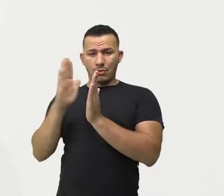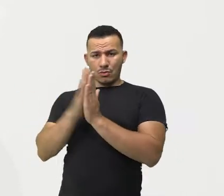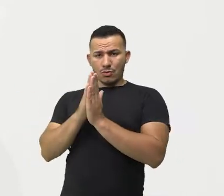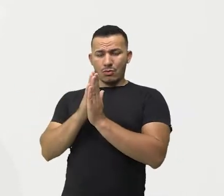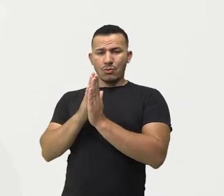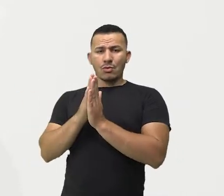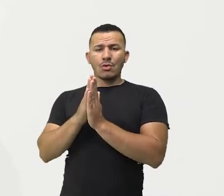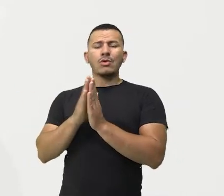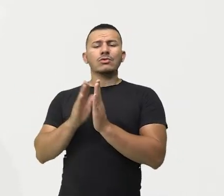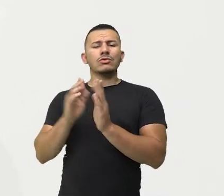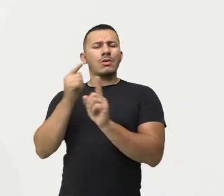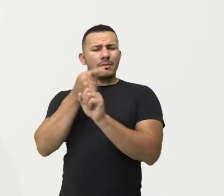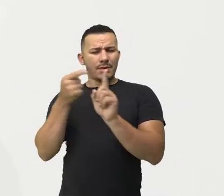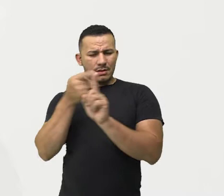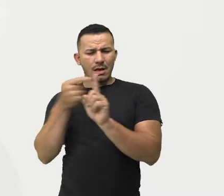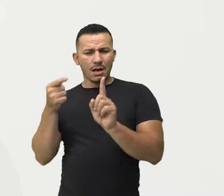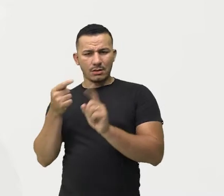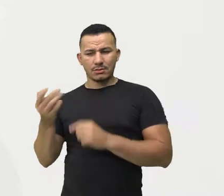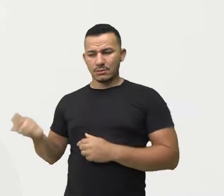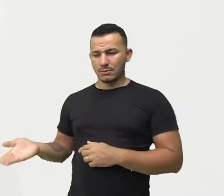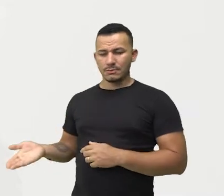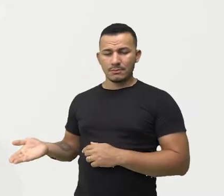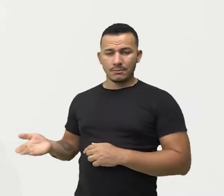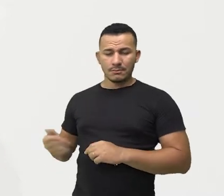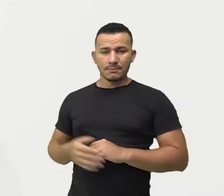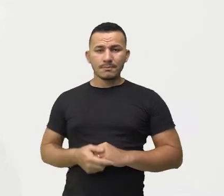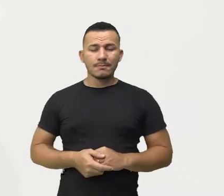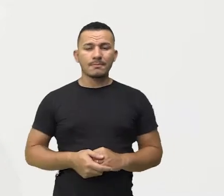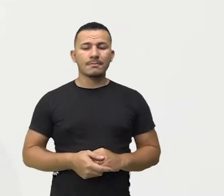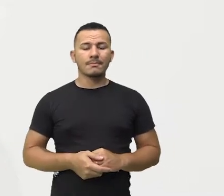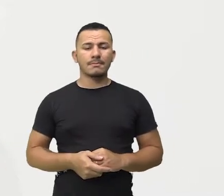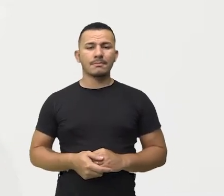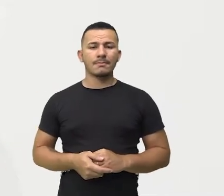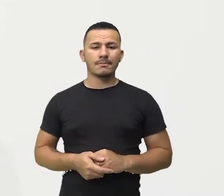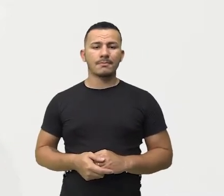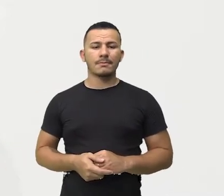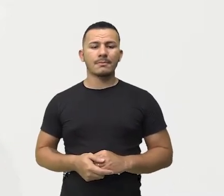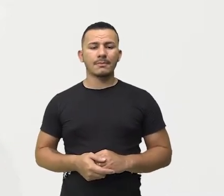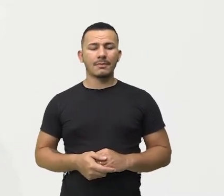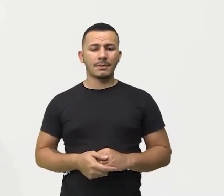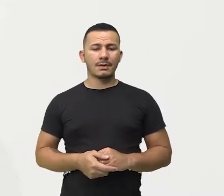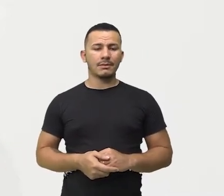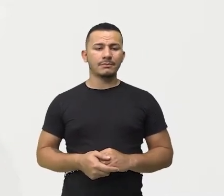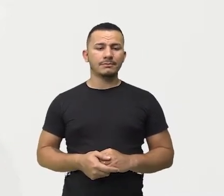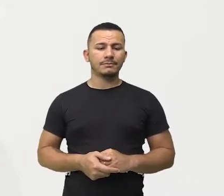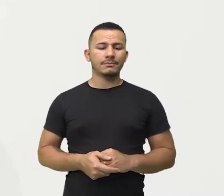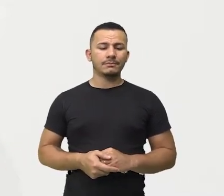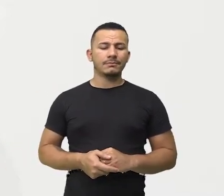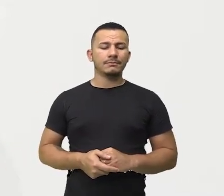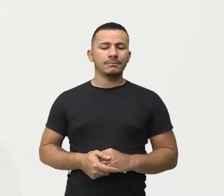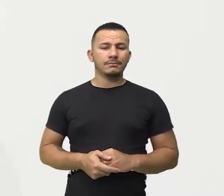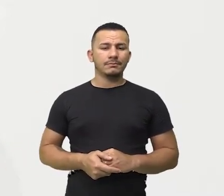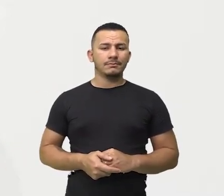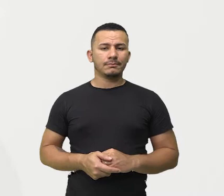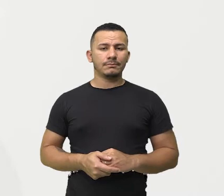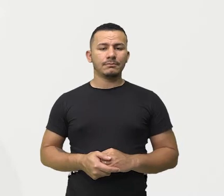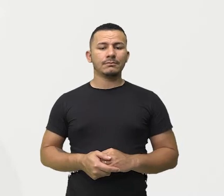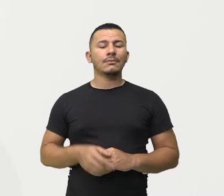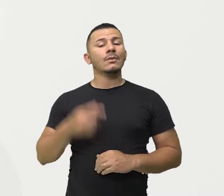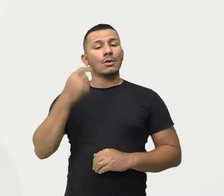meia-lua, olha, só para ter uma ideia. Beleza? Então, continuando, vamos ao seguinte,